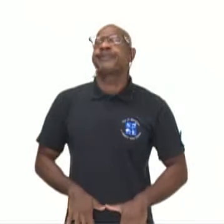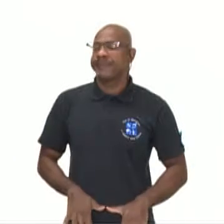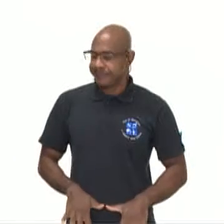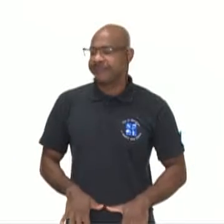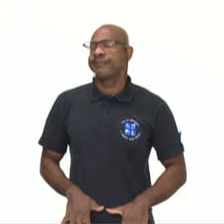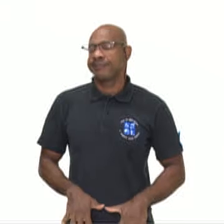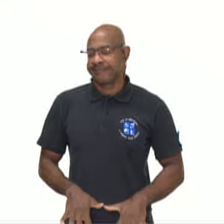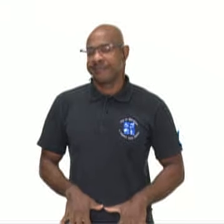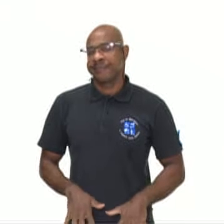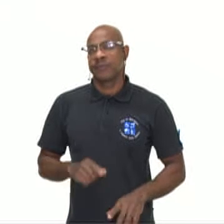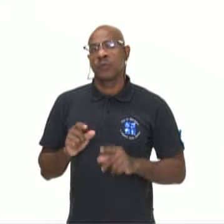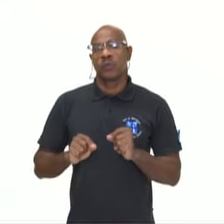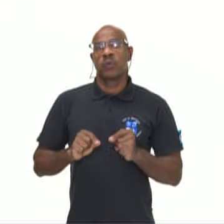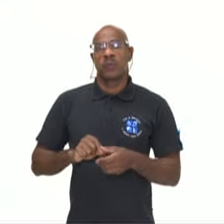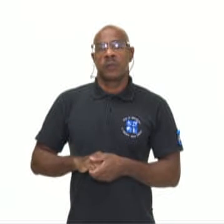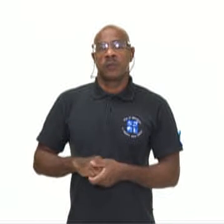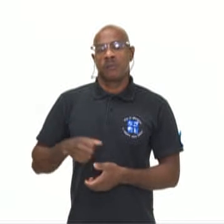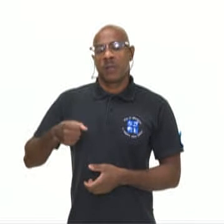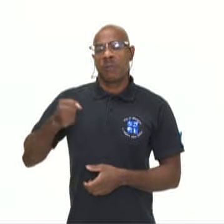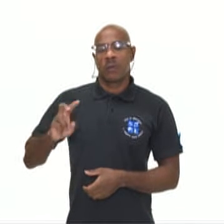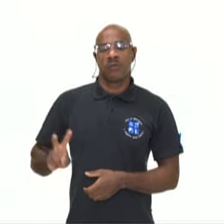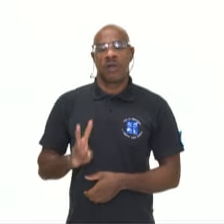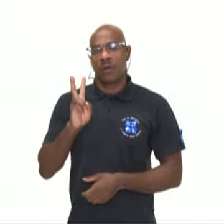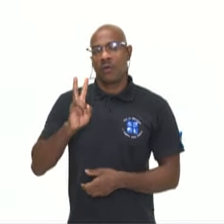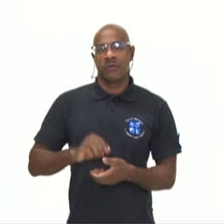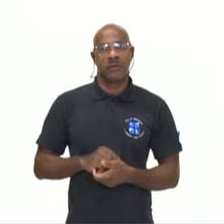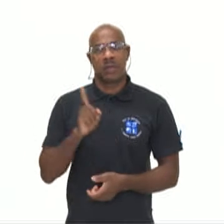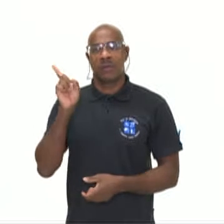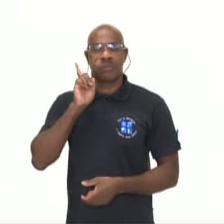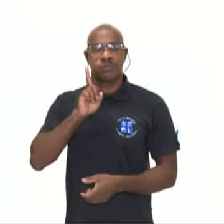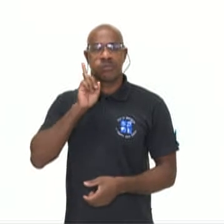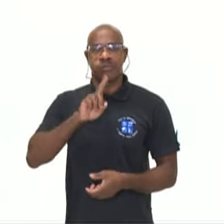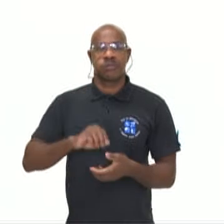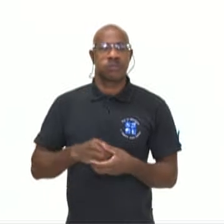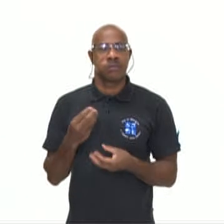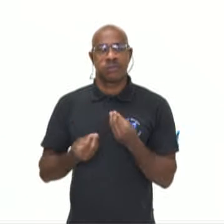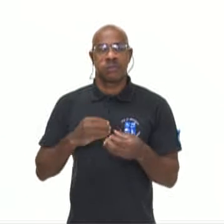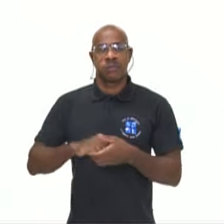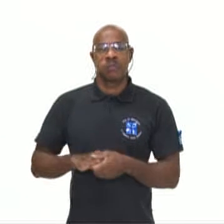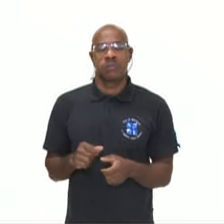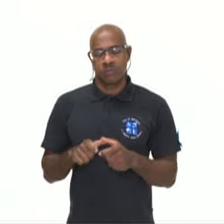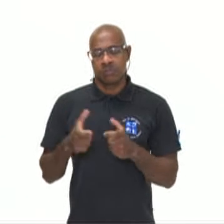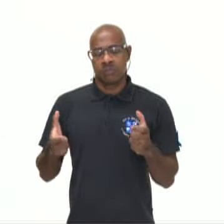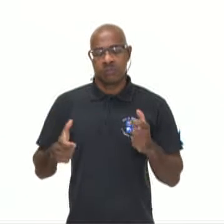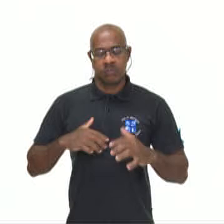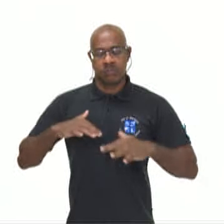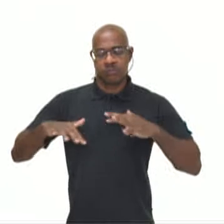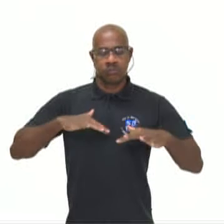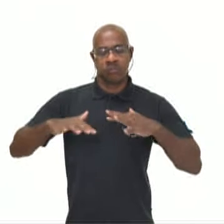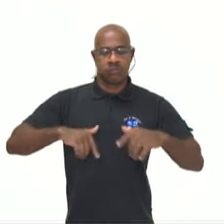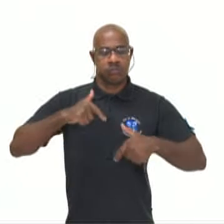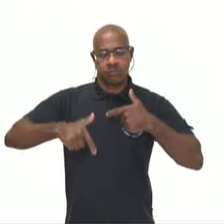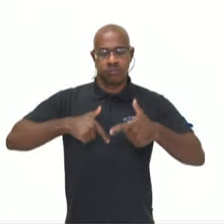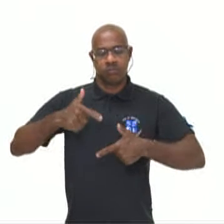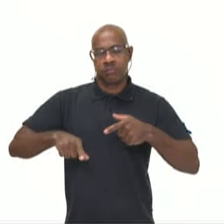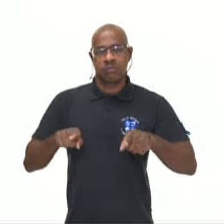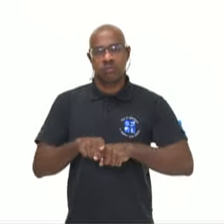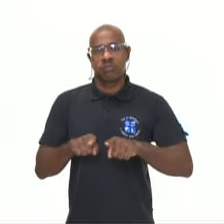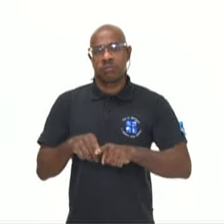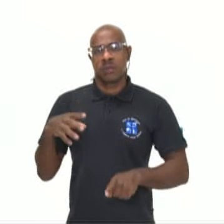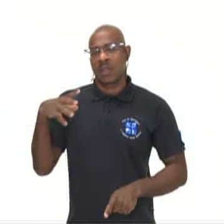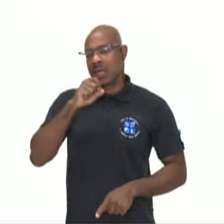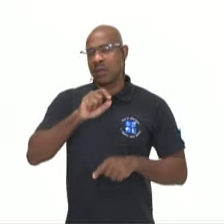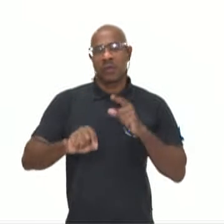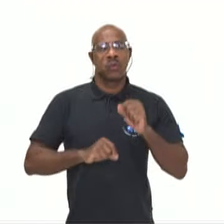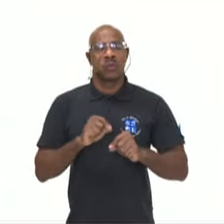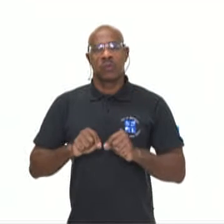competição entre as grandes corporações monopolistas, o crescimento dos movimentos operários e a emergência dos